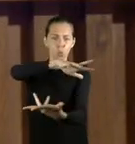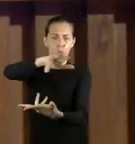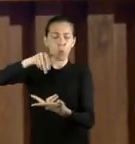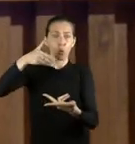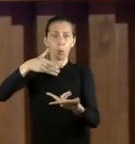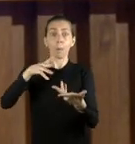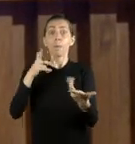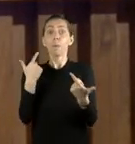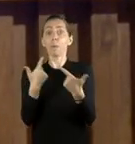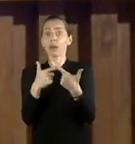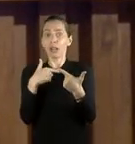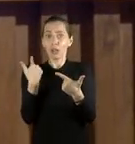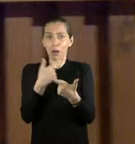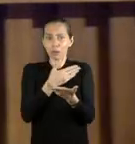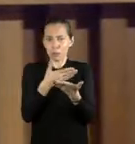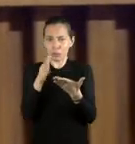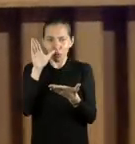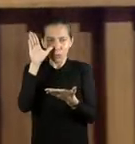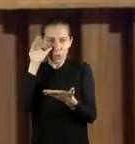vêm